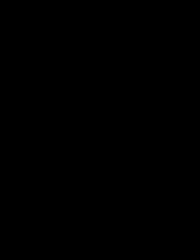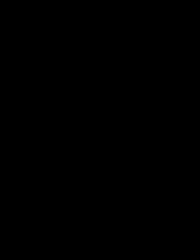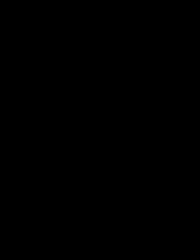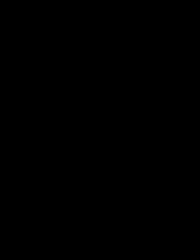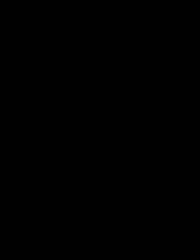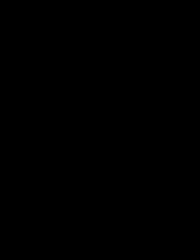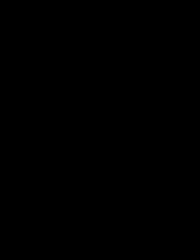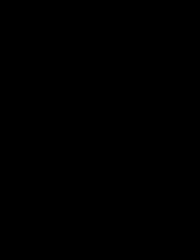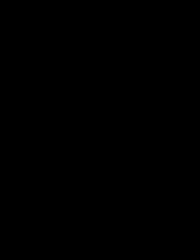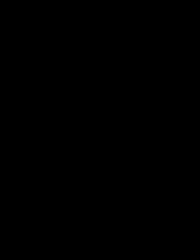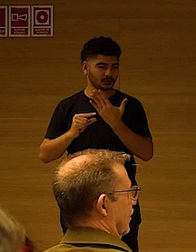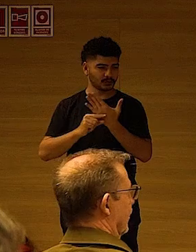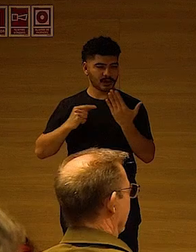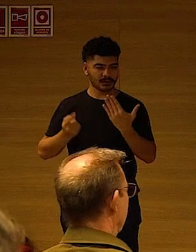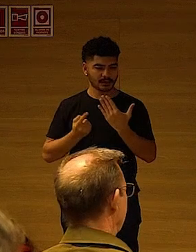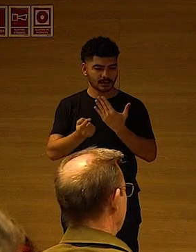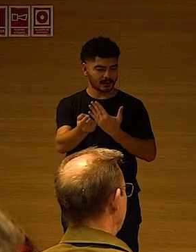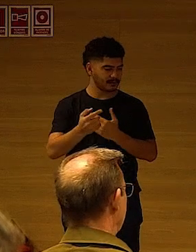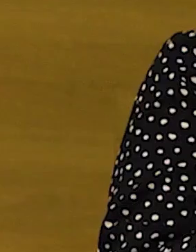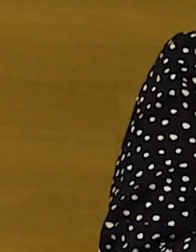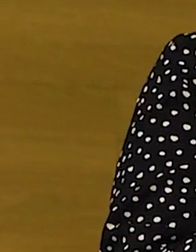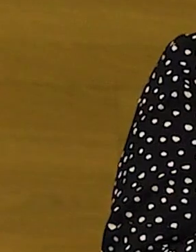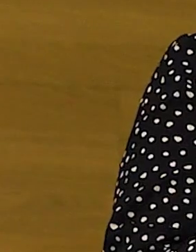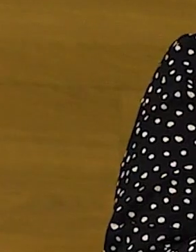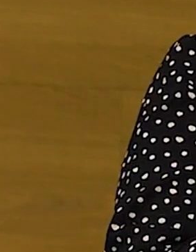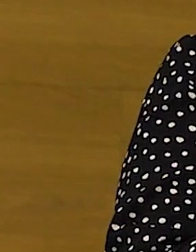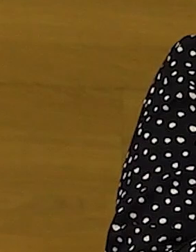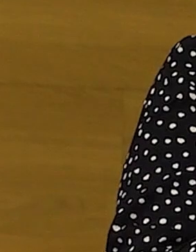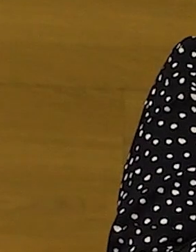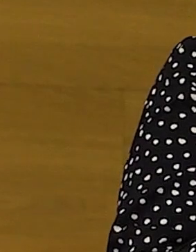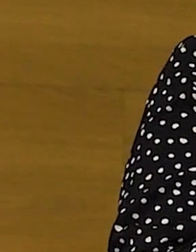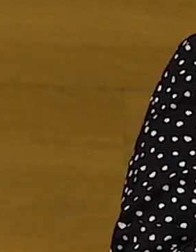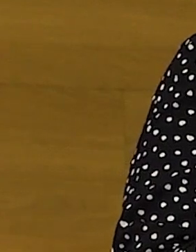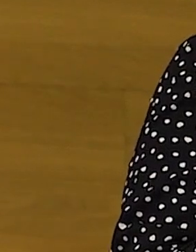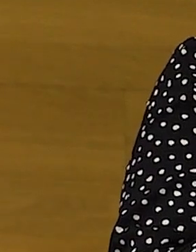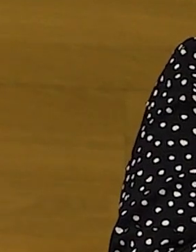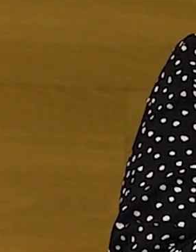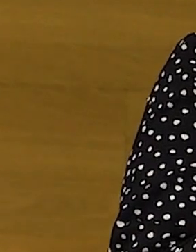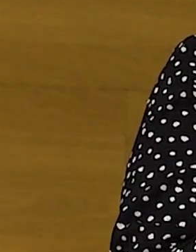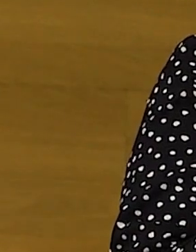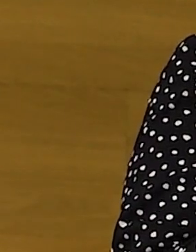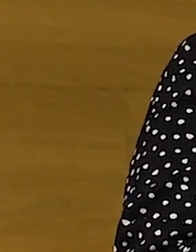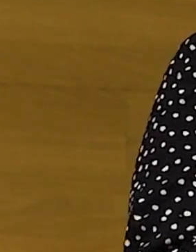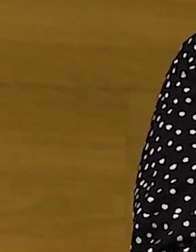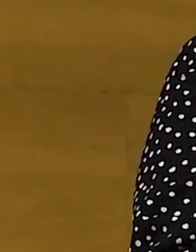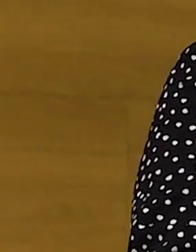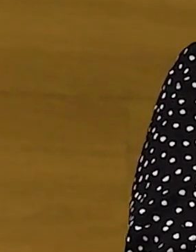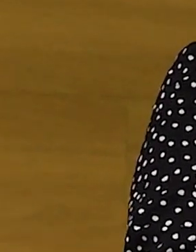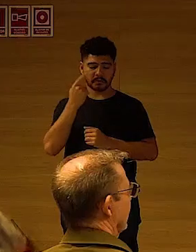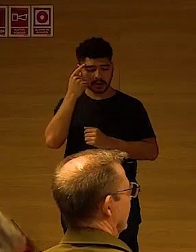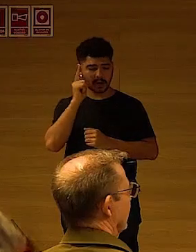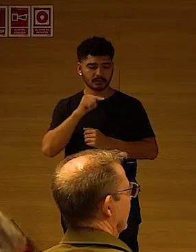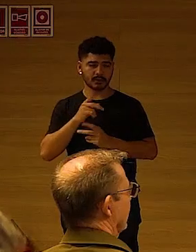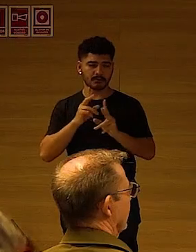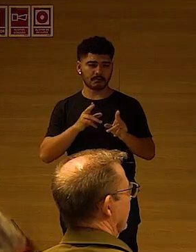Eu acho que eu concordo com o que eles disseram, acho que é por aí mesmo. Penso que